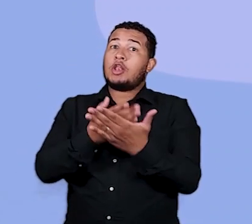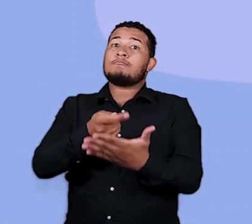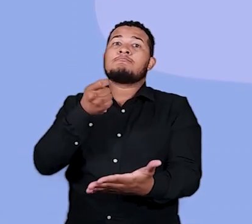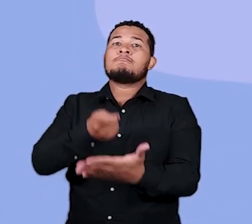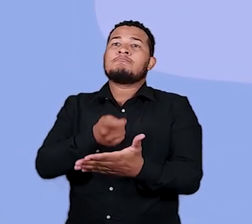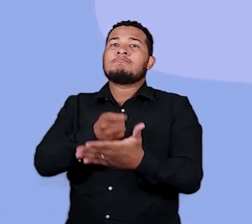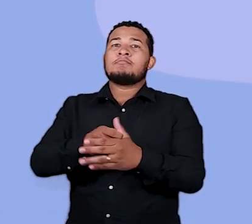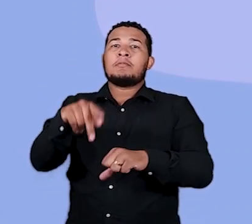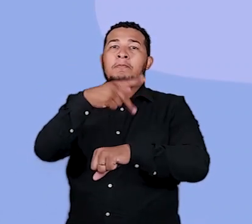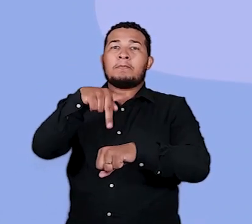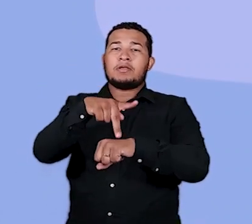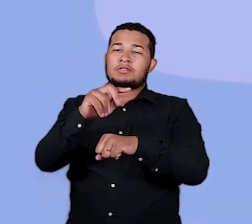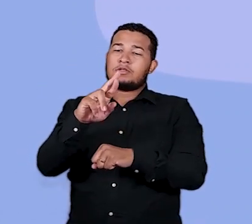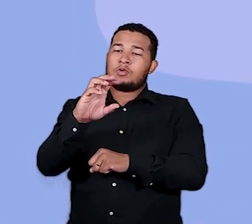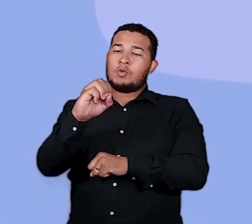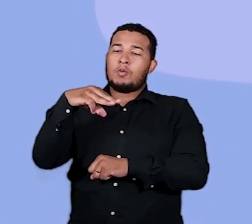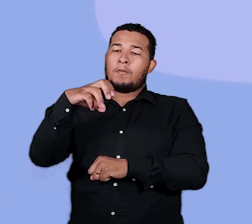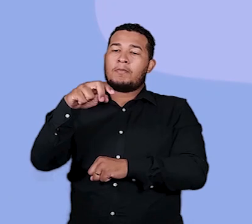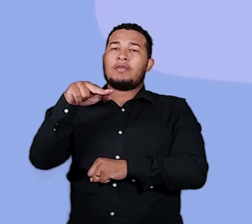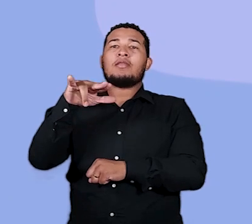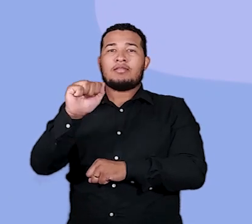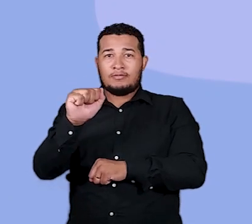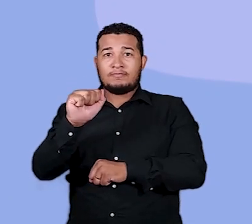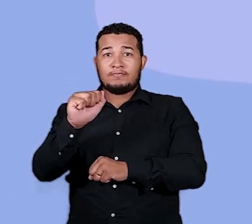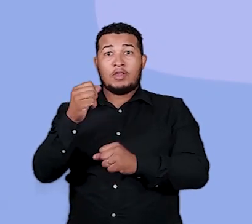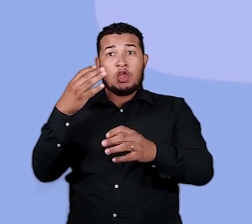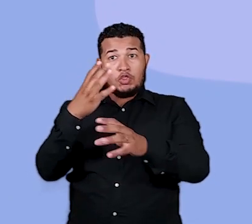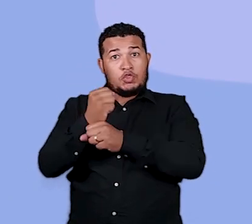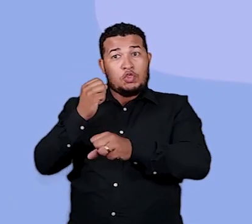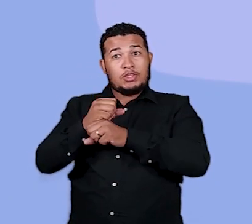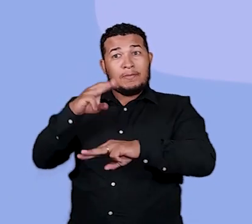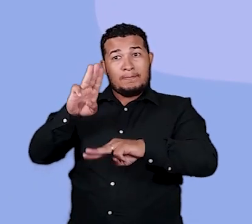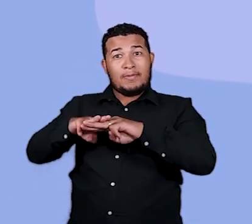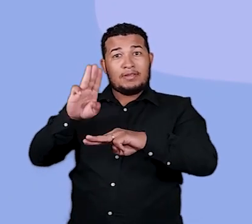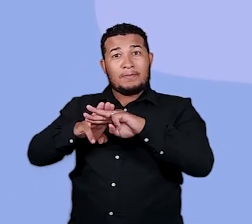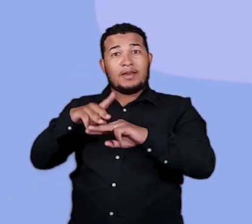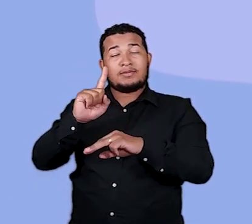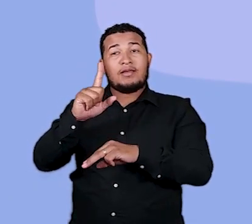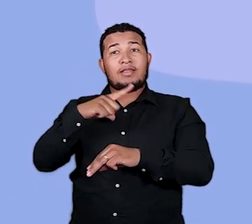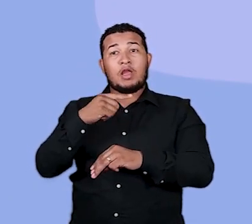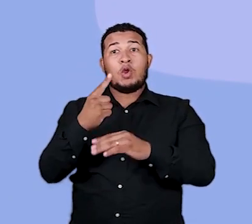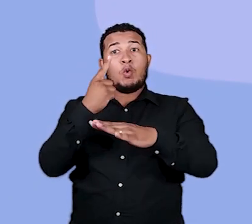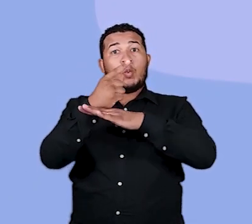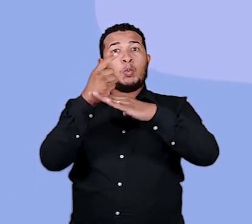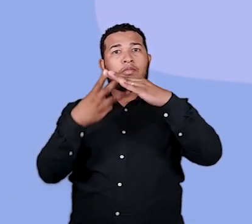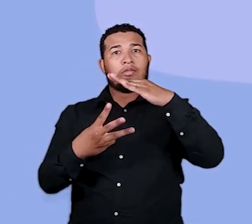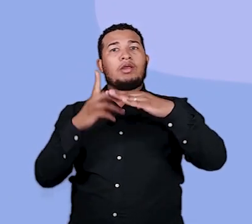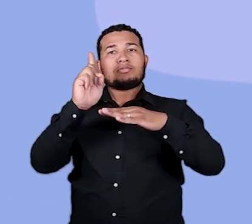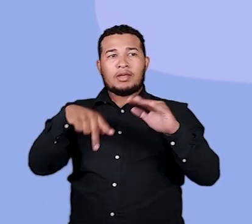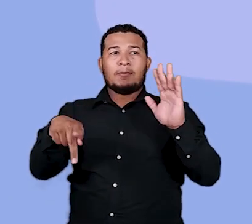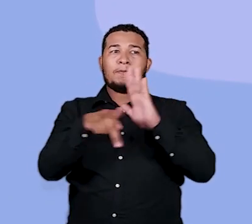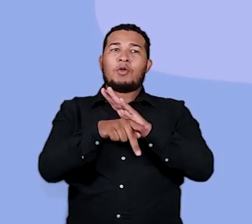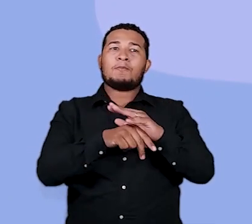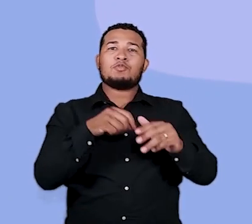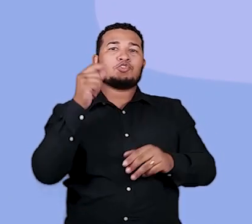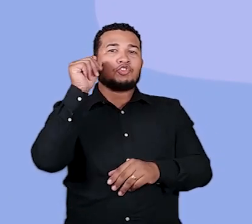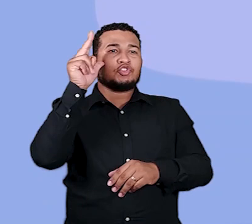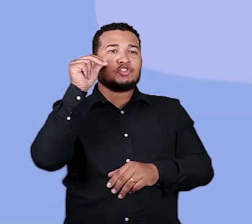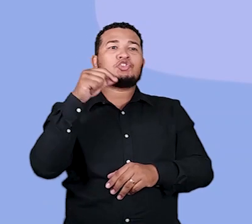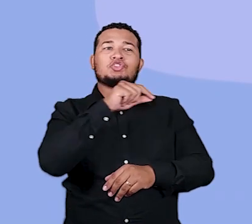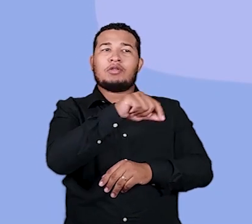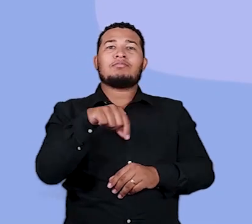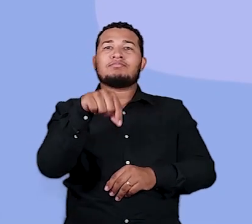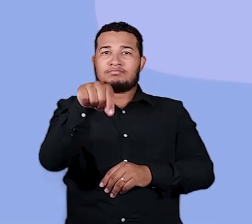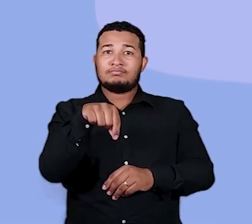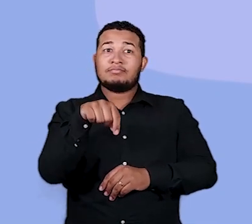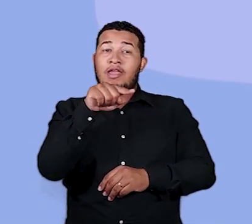escolar obrigatória na Romênia e as notas em matemática dependem em 33% do desempenho no xadrez.